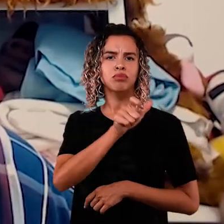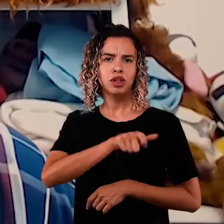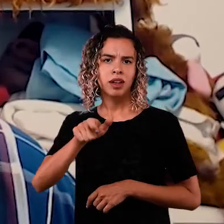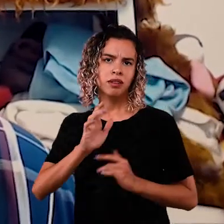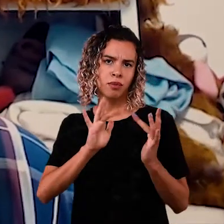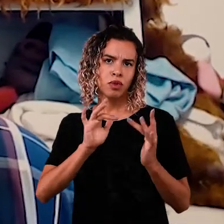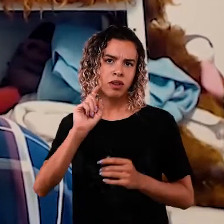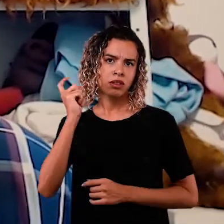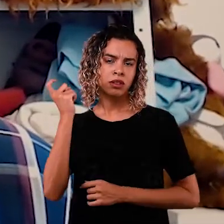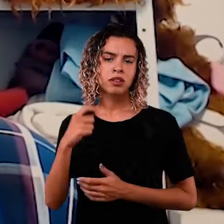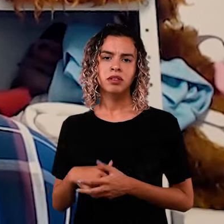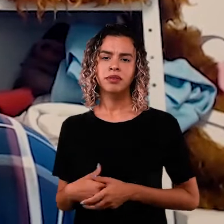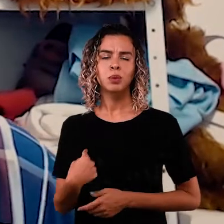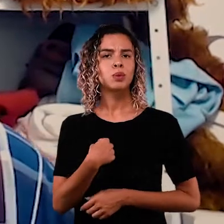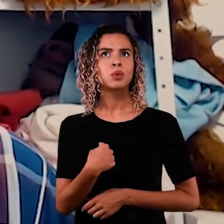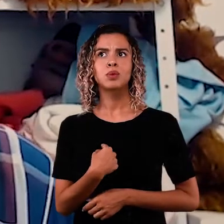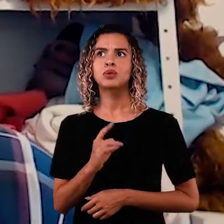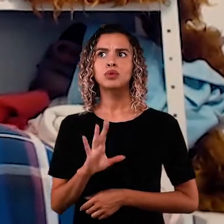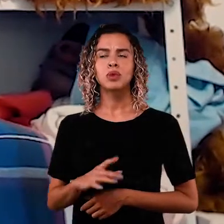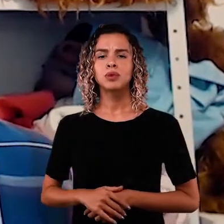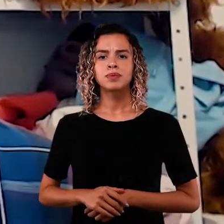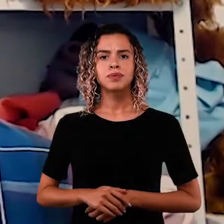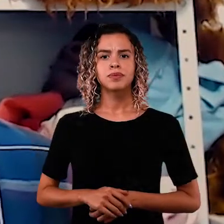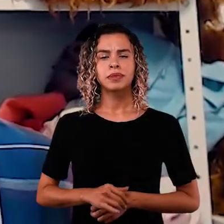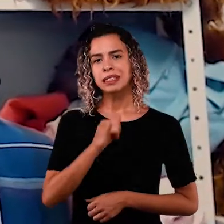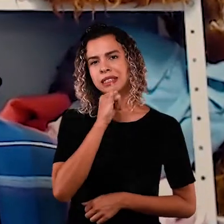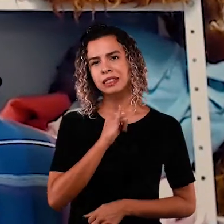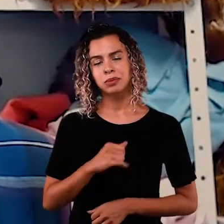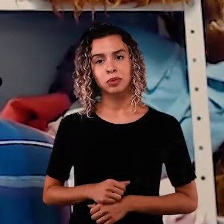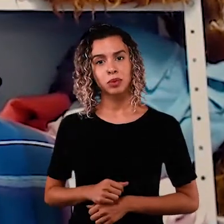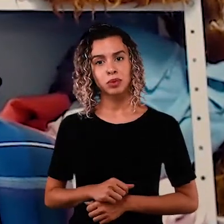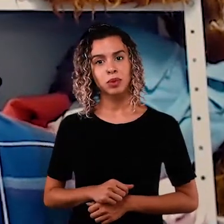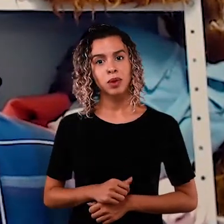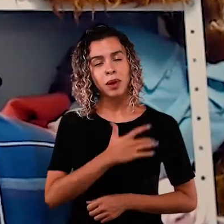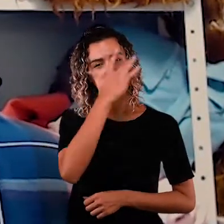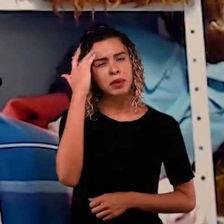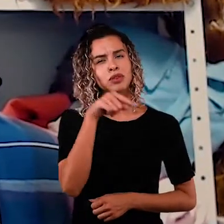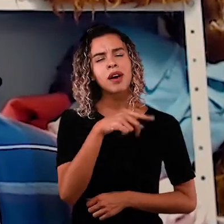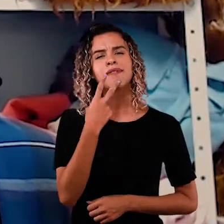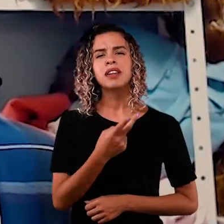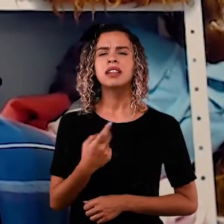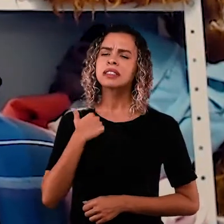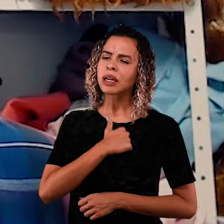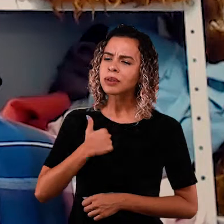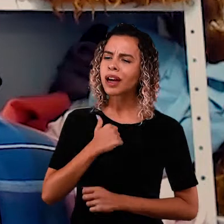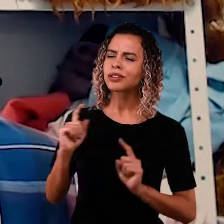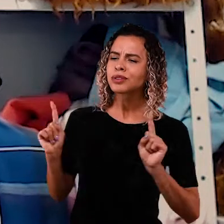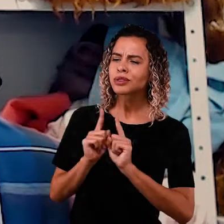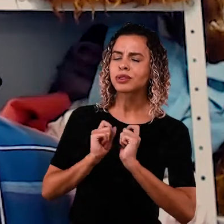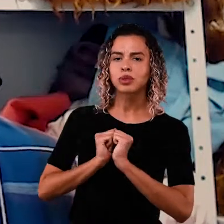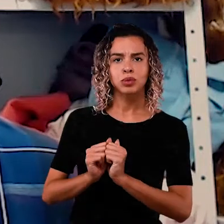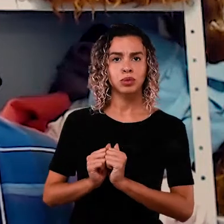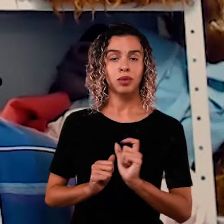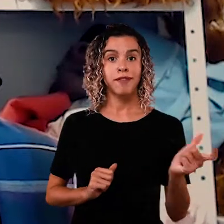ex-namoradas, eu só fui, por exemplo, ter uma pessoa que falasse, olha, eu estou com saudades de